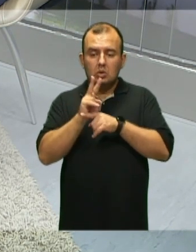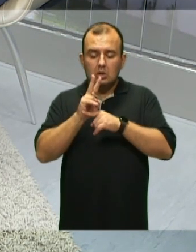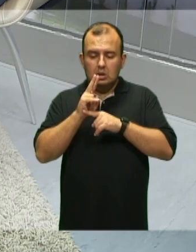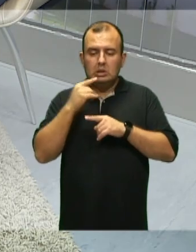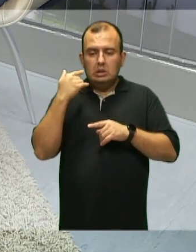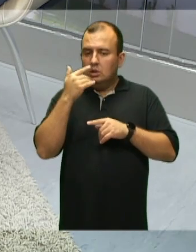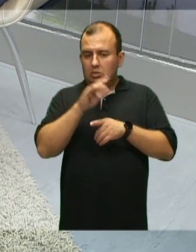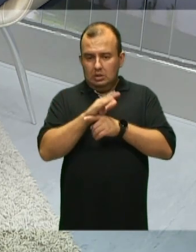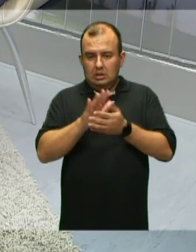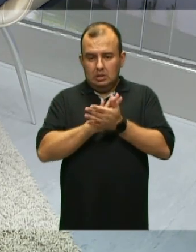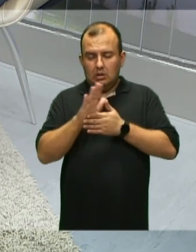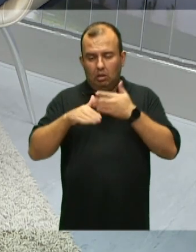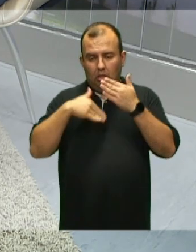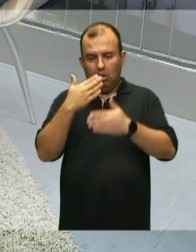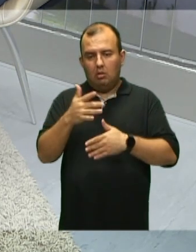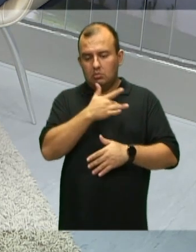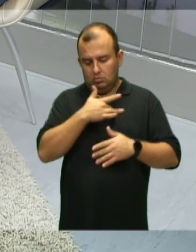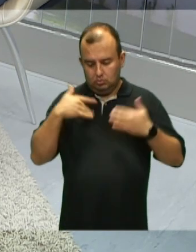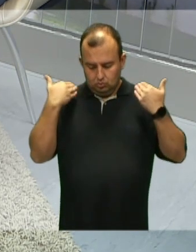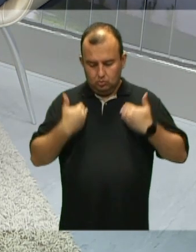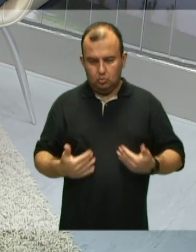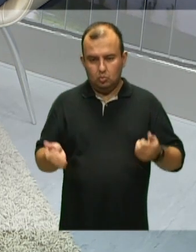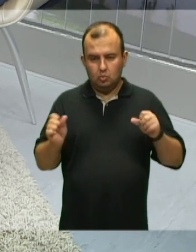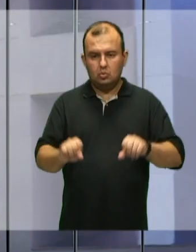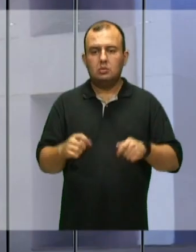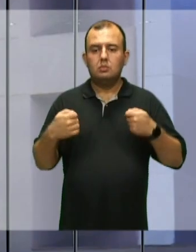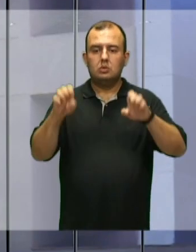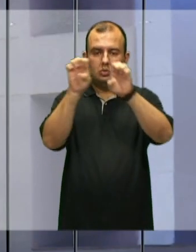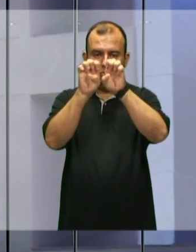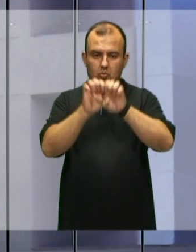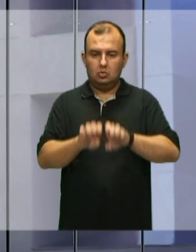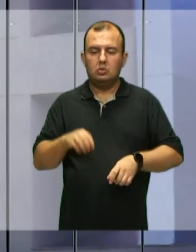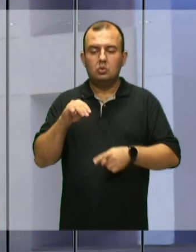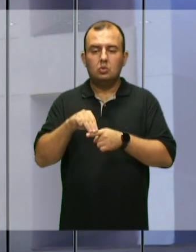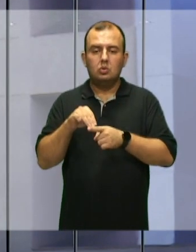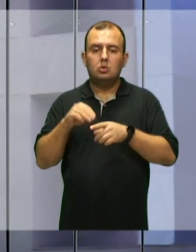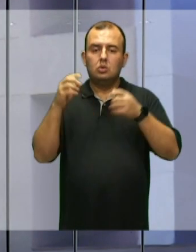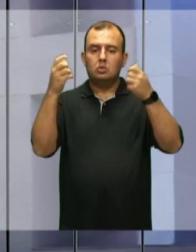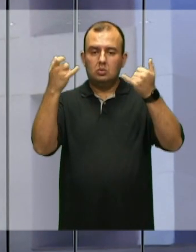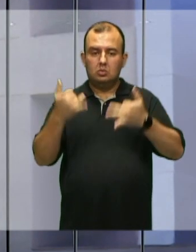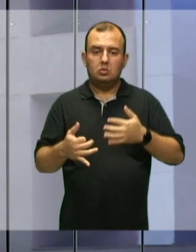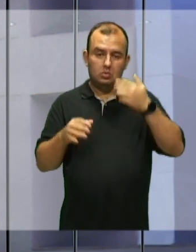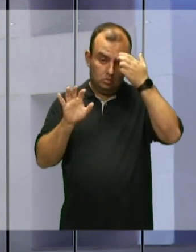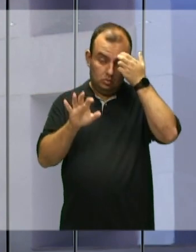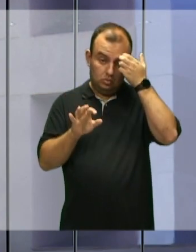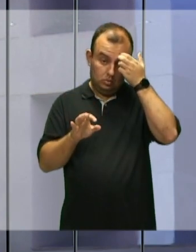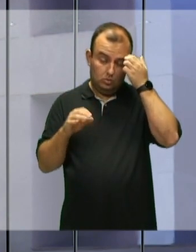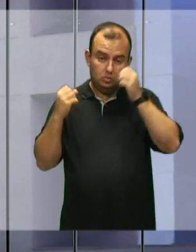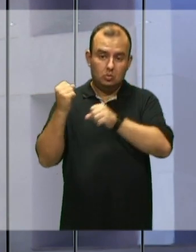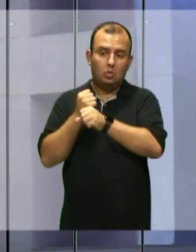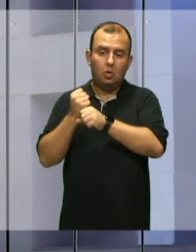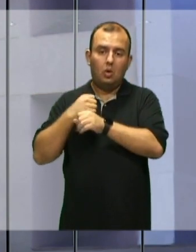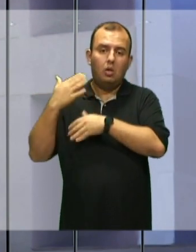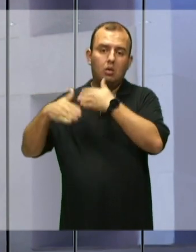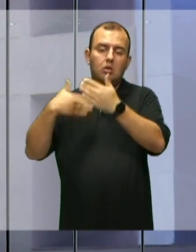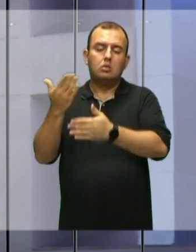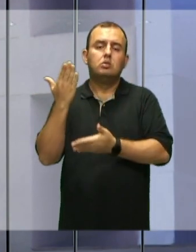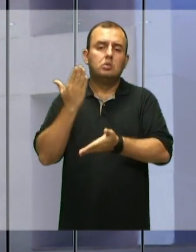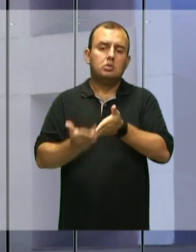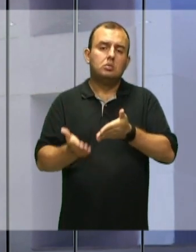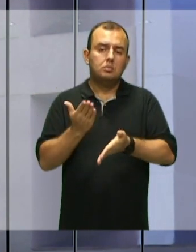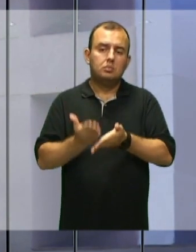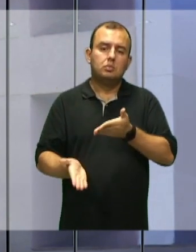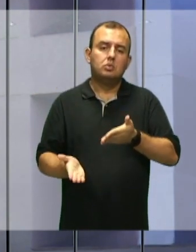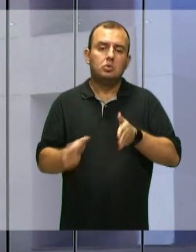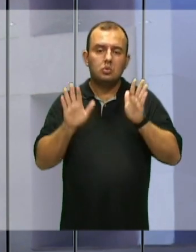humano não ent sim é a saúde bucal ela precisa ser estruturada no município eu falo isso porque acho que ao longo dos anos você acabou se perdendo um